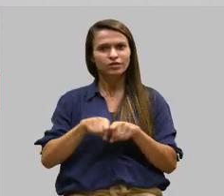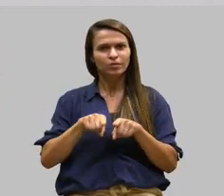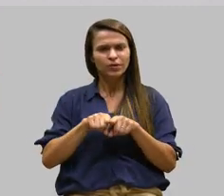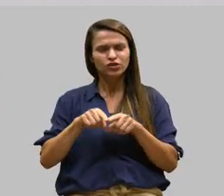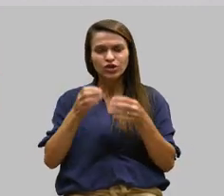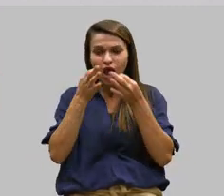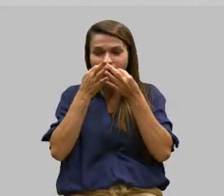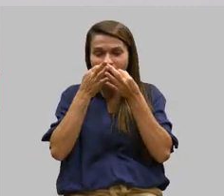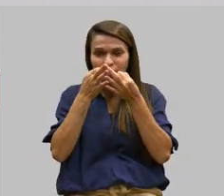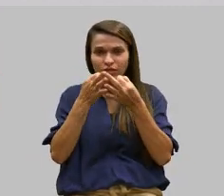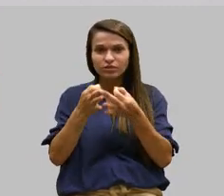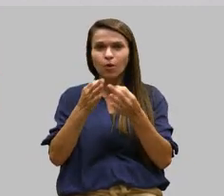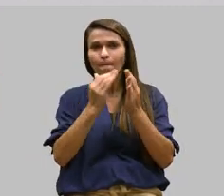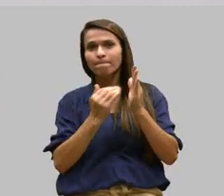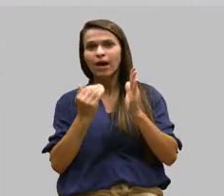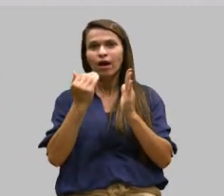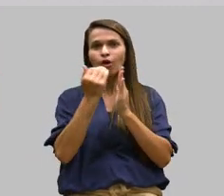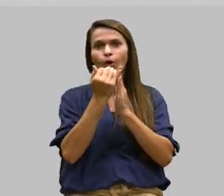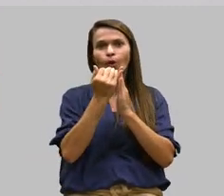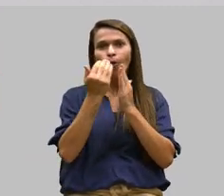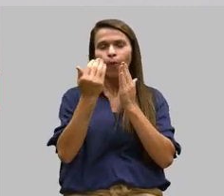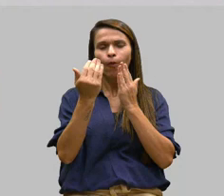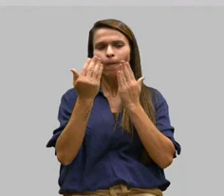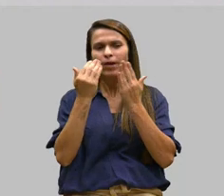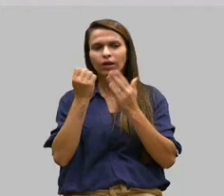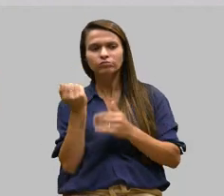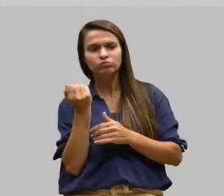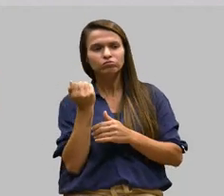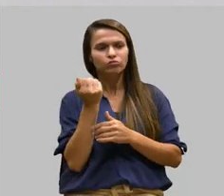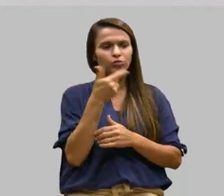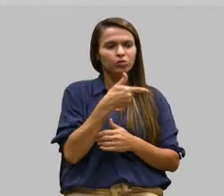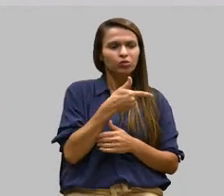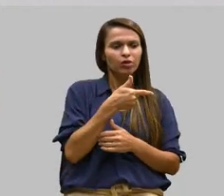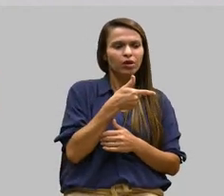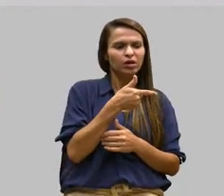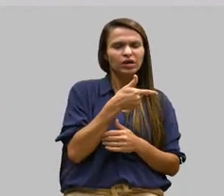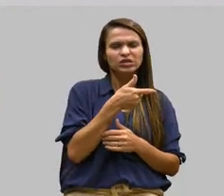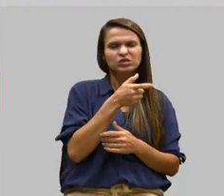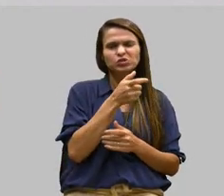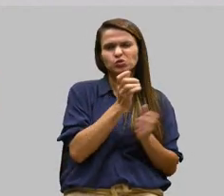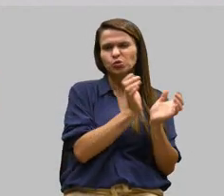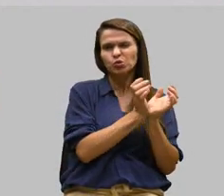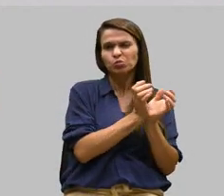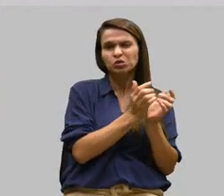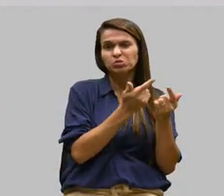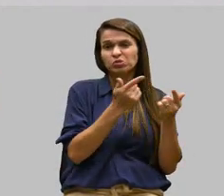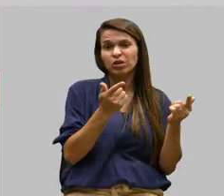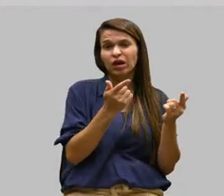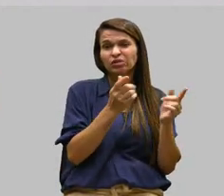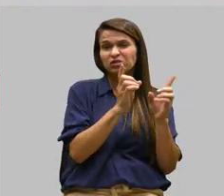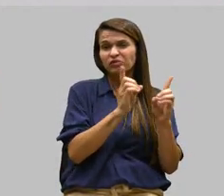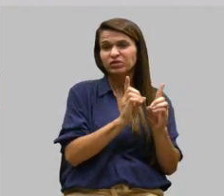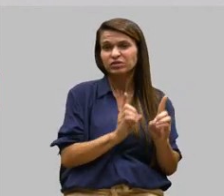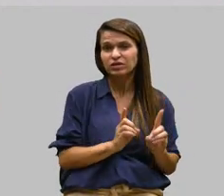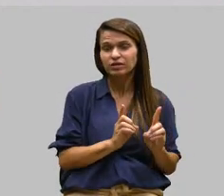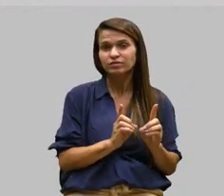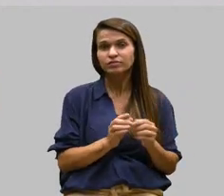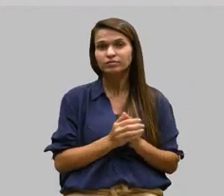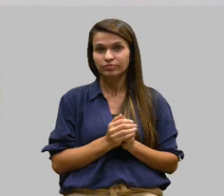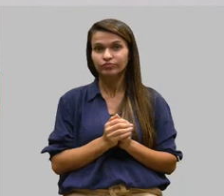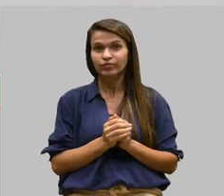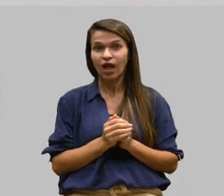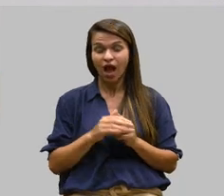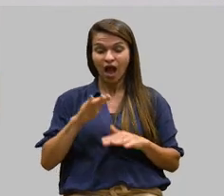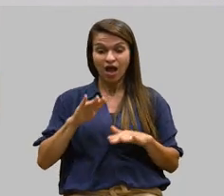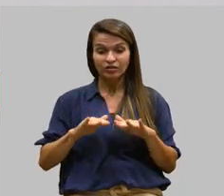maior do que daqueles que não tem uma deficiência física né E às vezes muitas vezes a gente tem